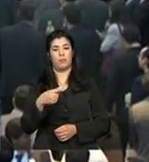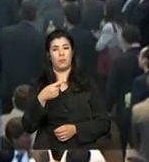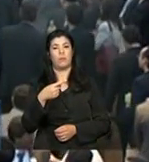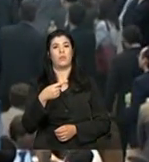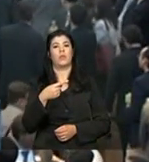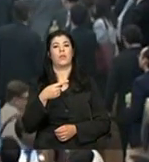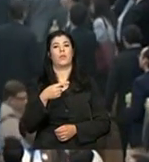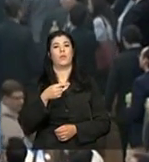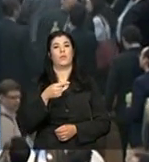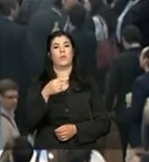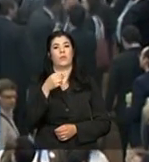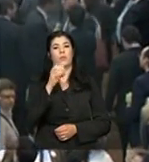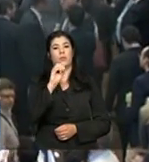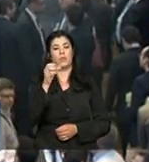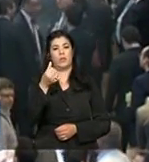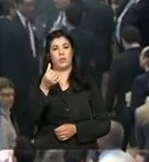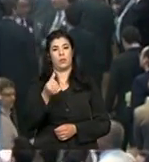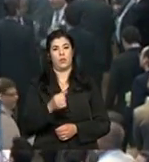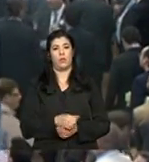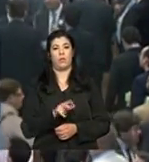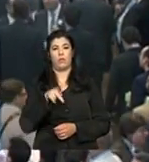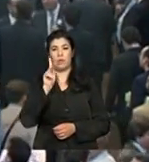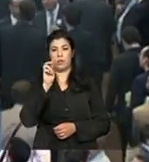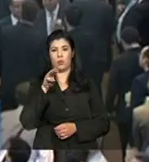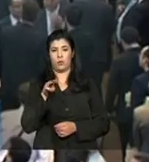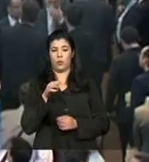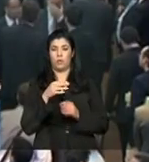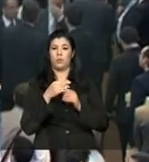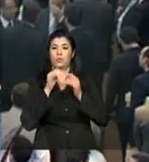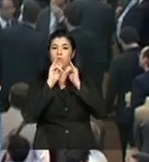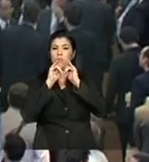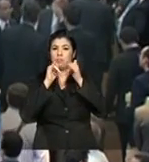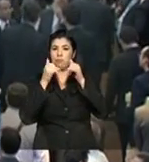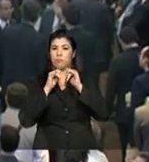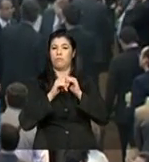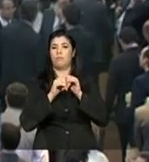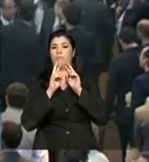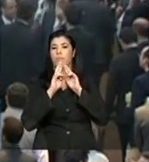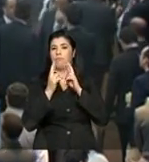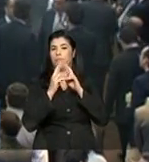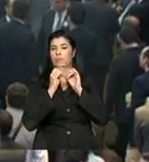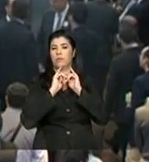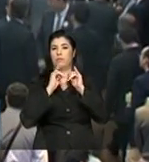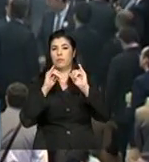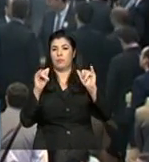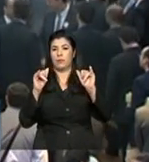2.169 quilômetros de extensão de linhas de transmissão no Rio Grande do Sul e, neste momento,